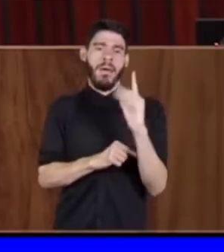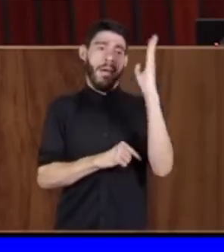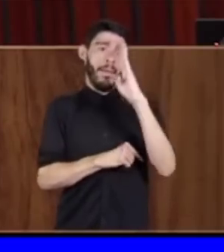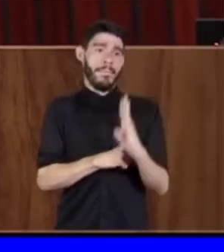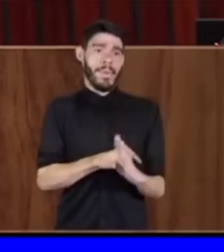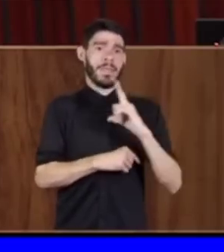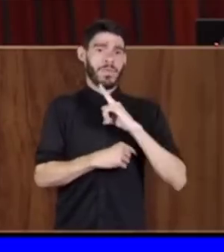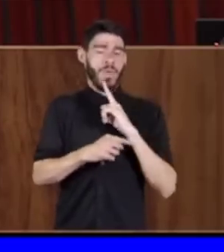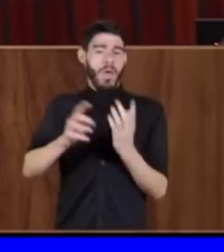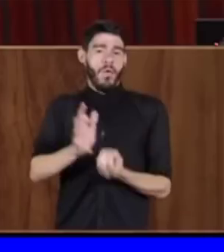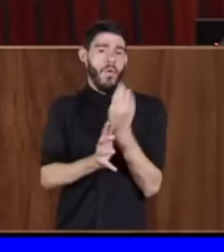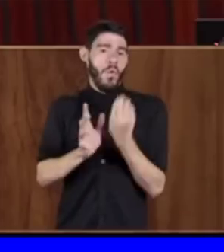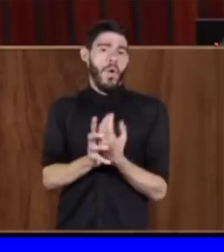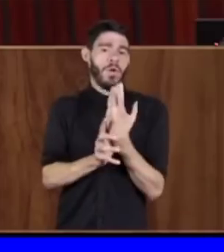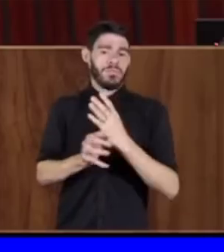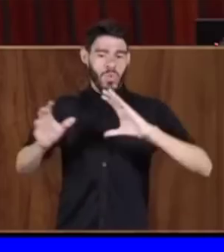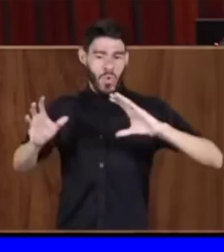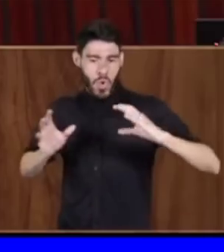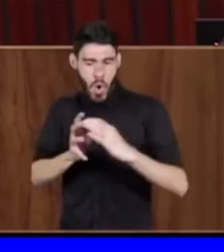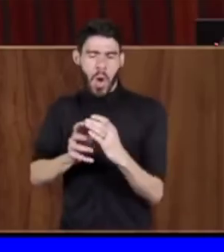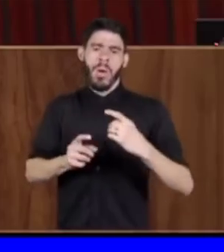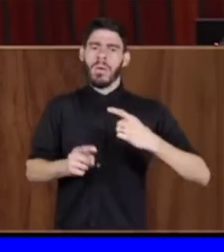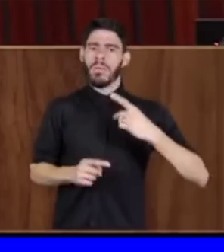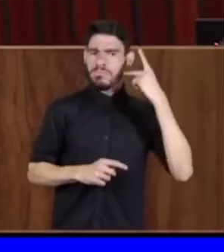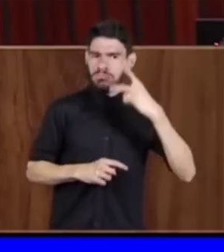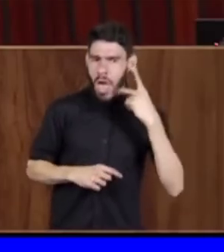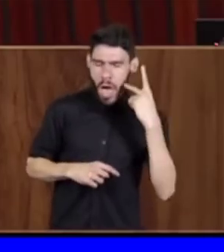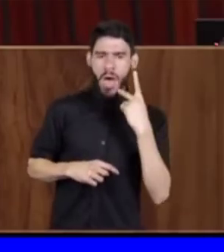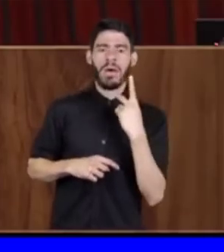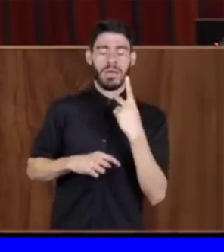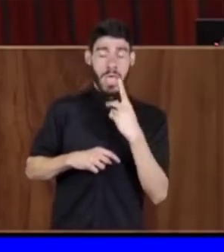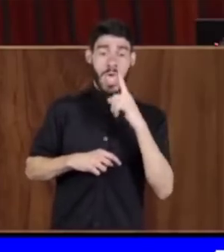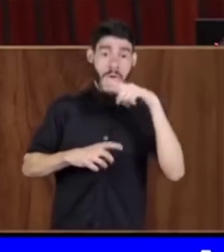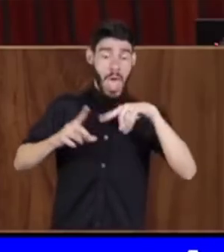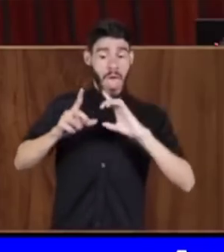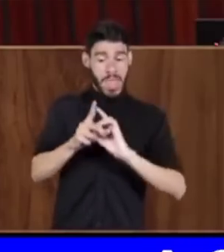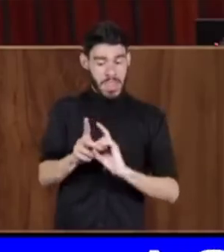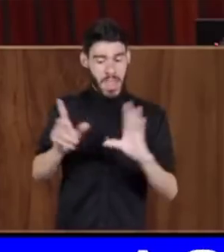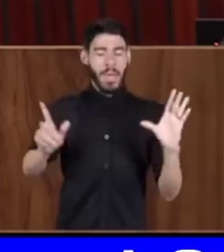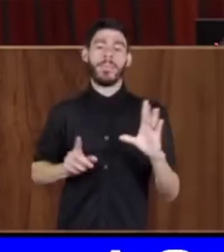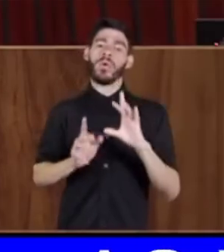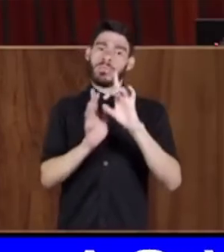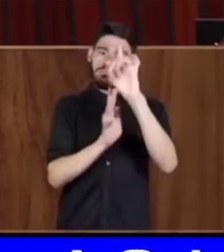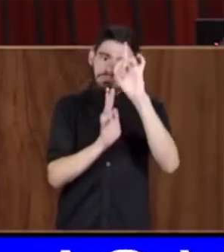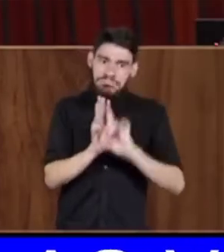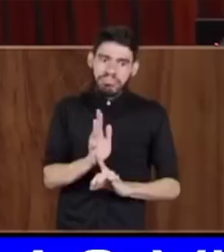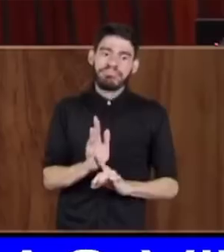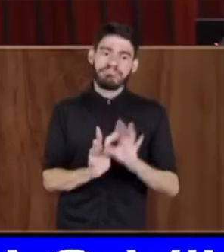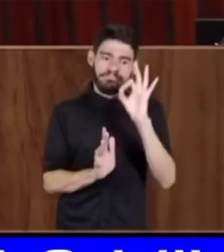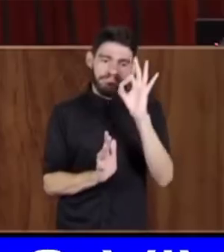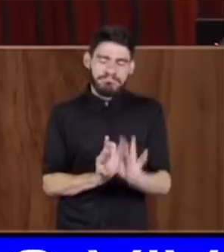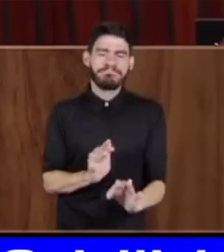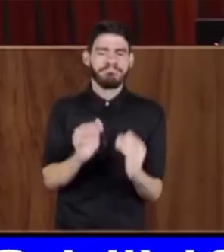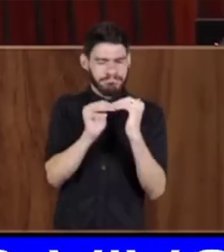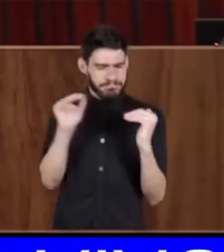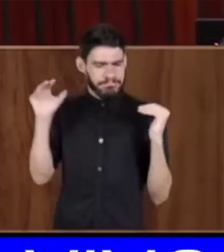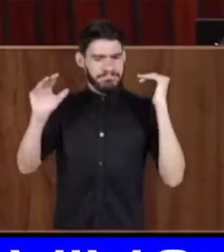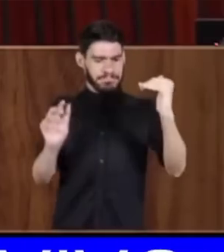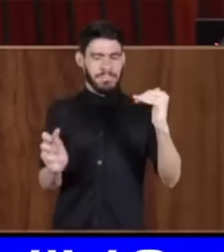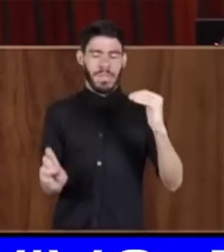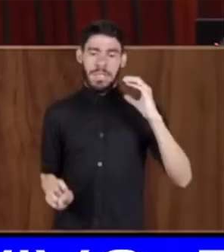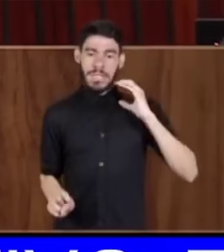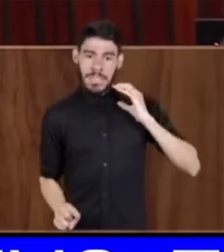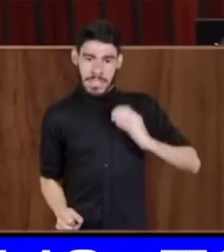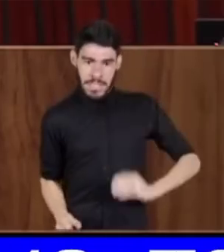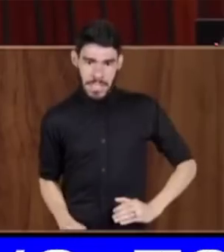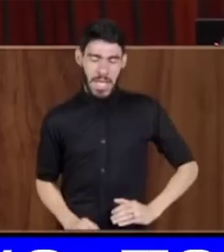se constrói como comunidade política e como Estado democrático de direito. Soberania,